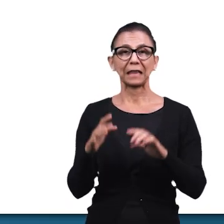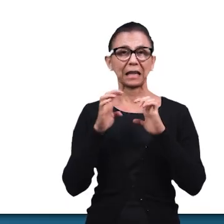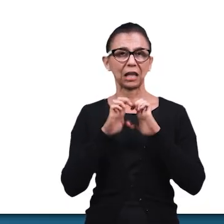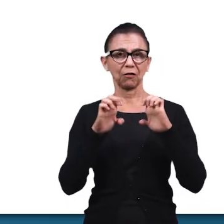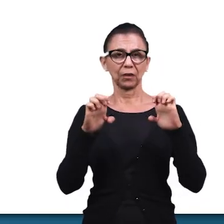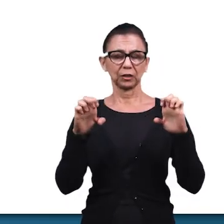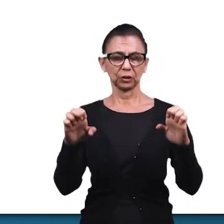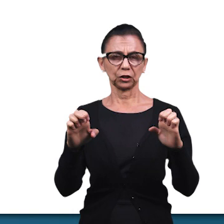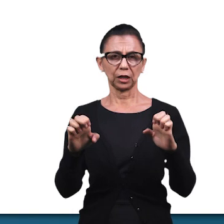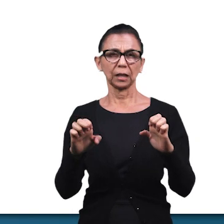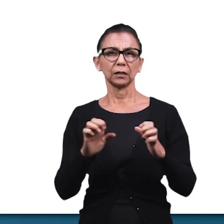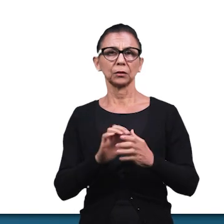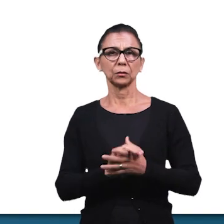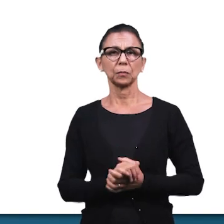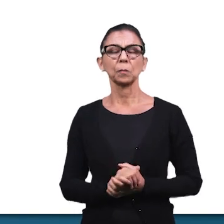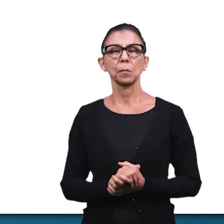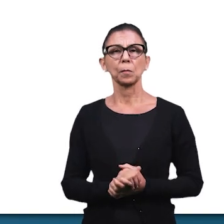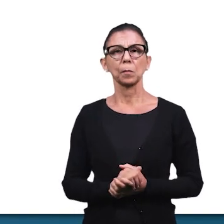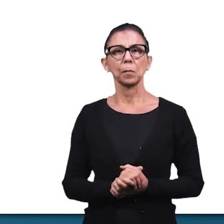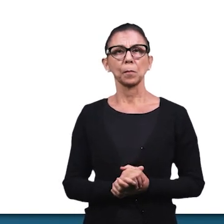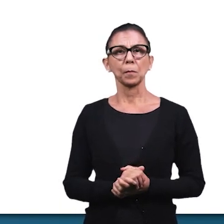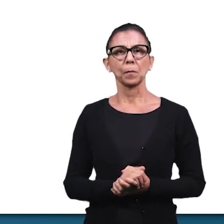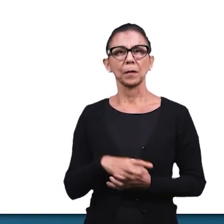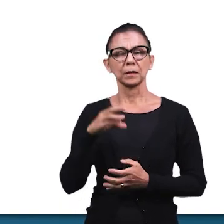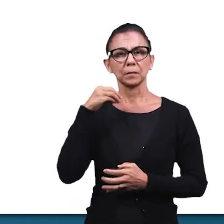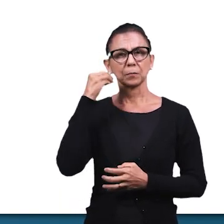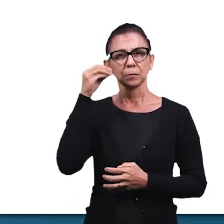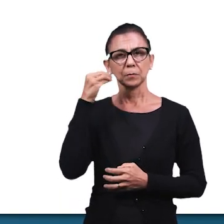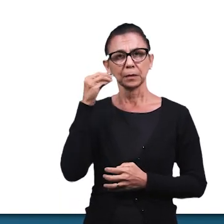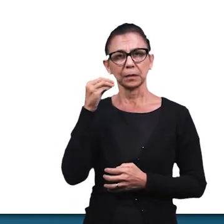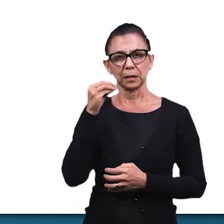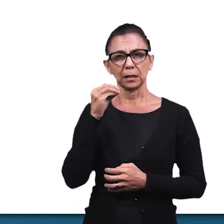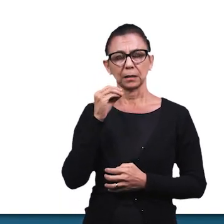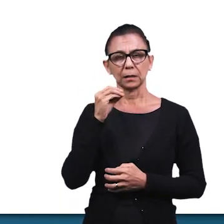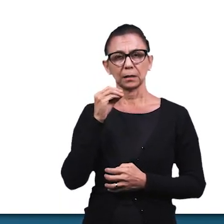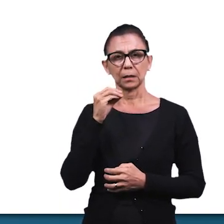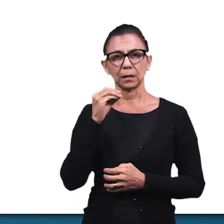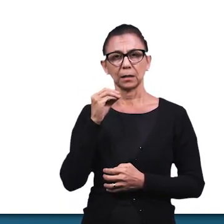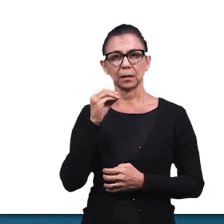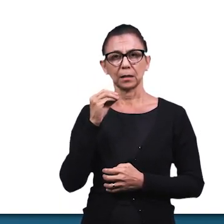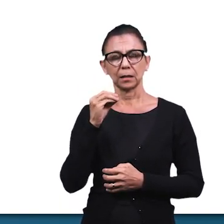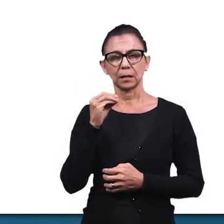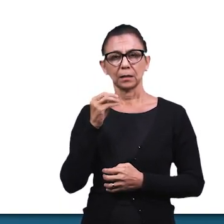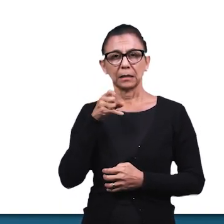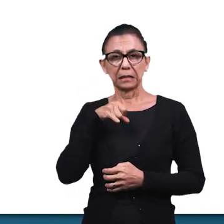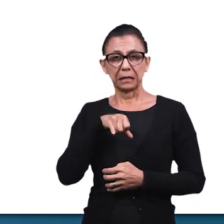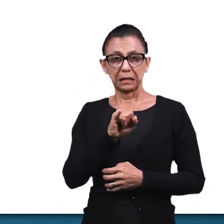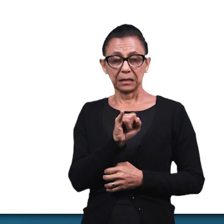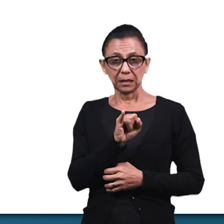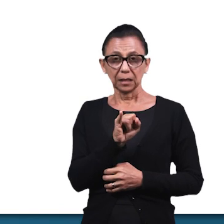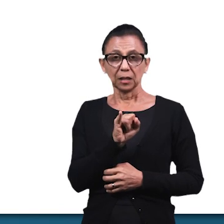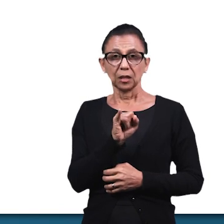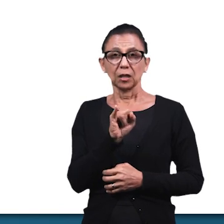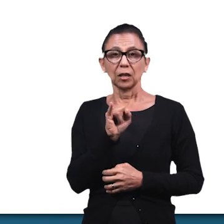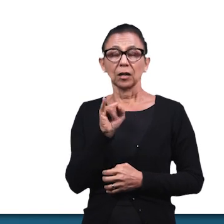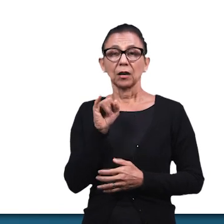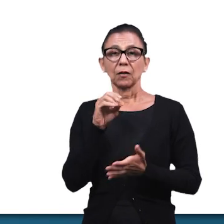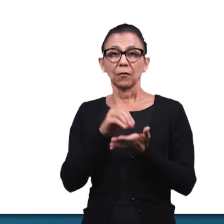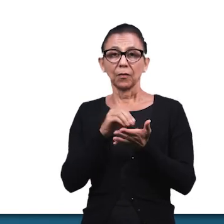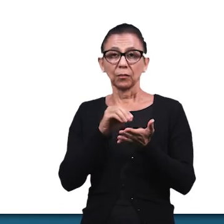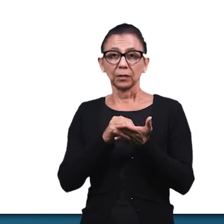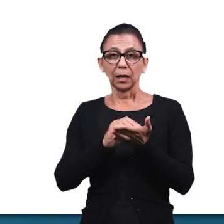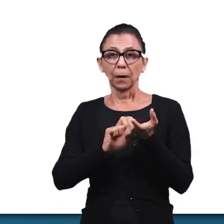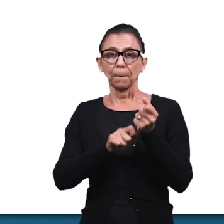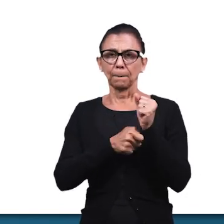Evangelho pode se completar na vida do homem sem a ação do mistério? Sem a ação do mistério?